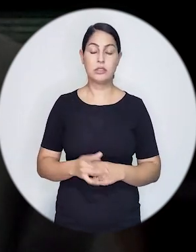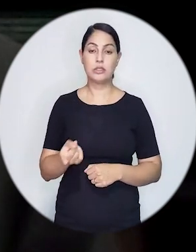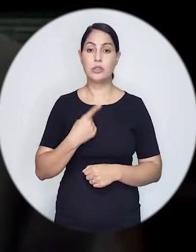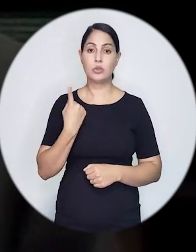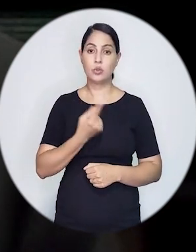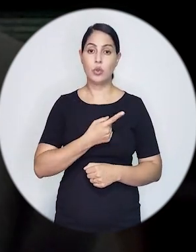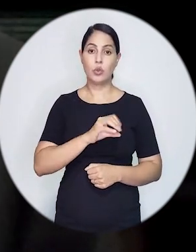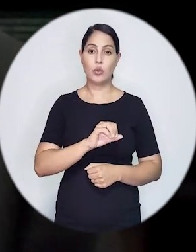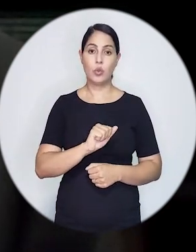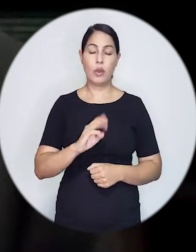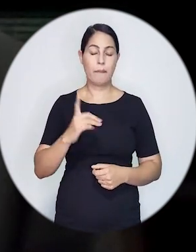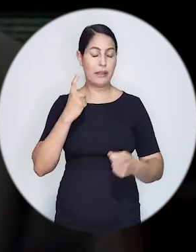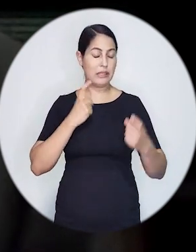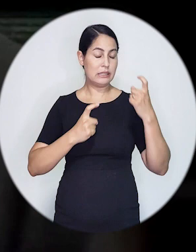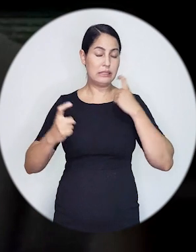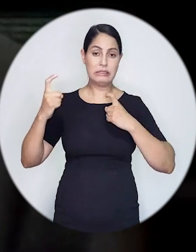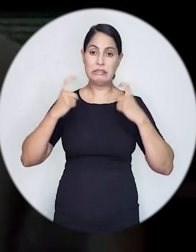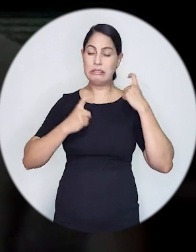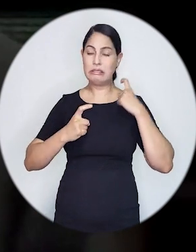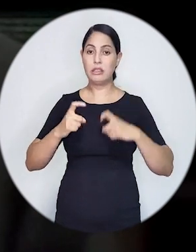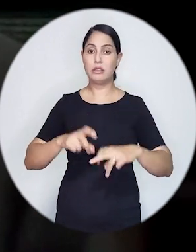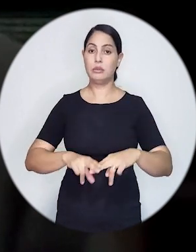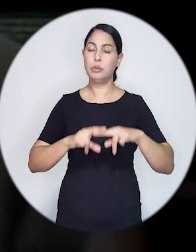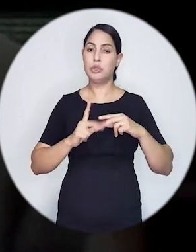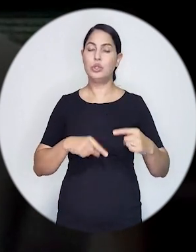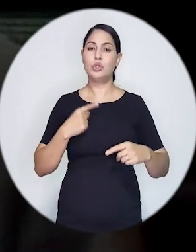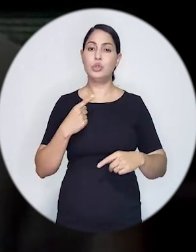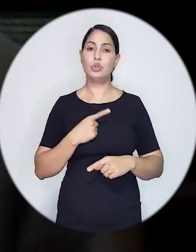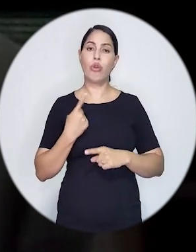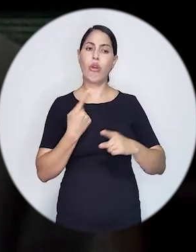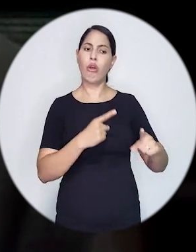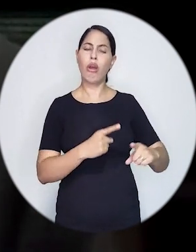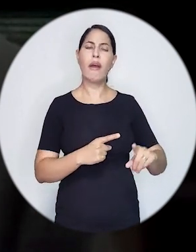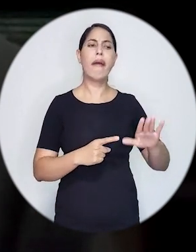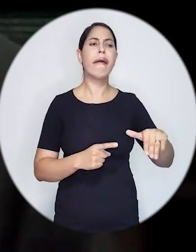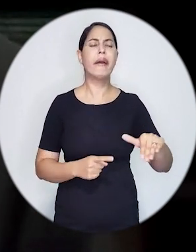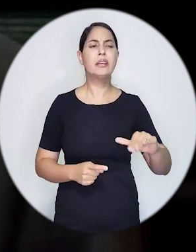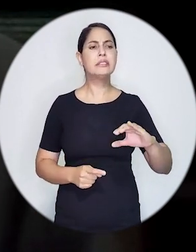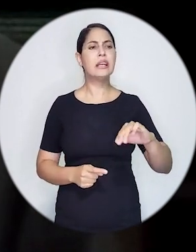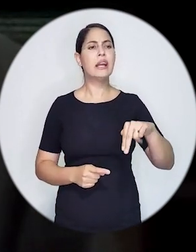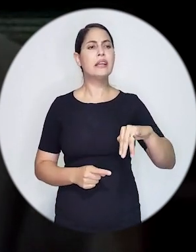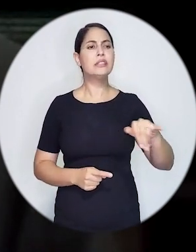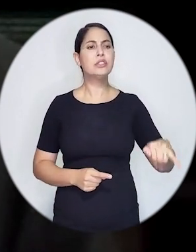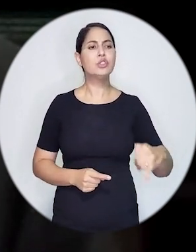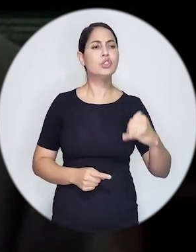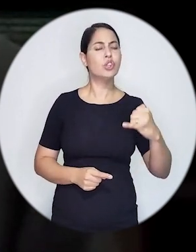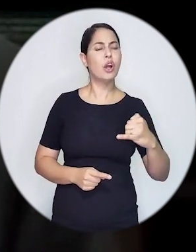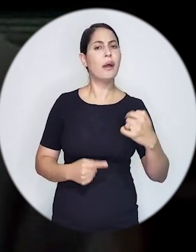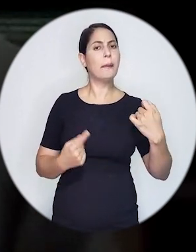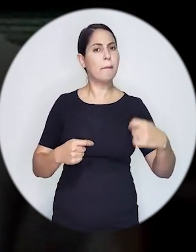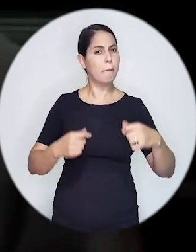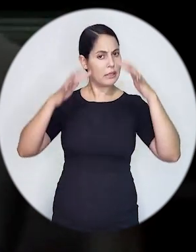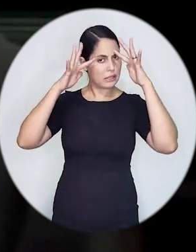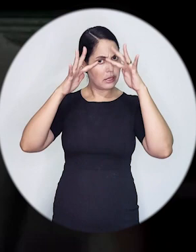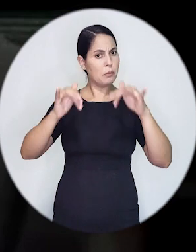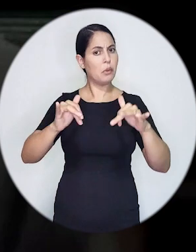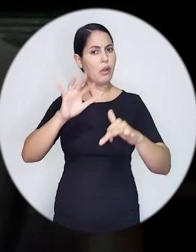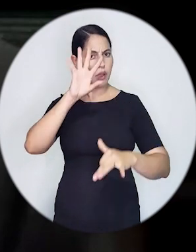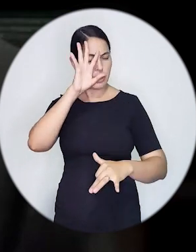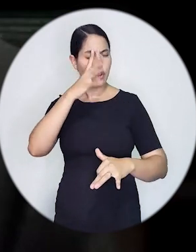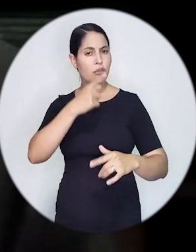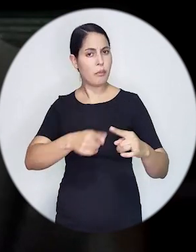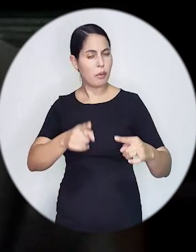OAB julgou por bem provocar o CNJ para que, junto aos tribunais, se